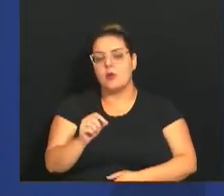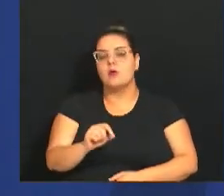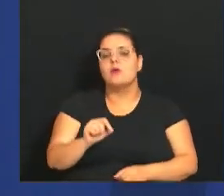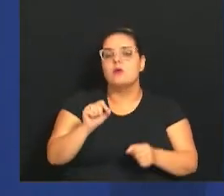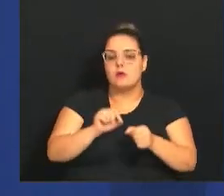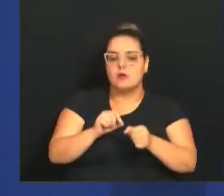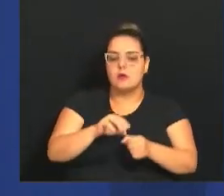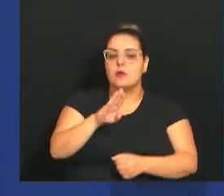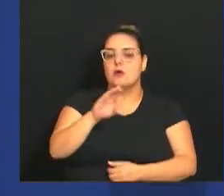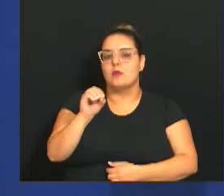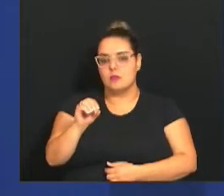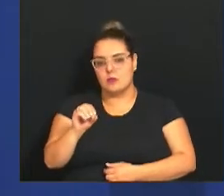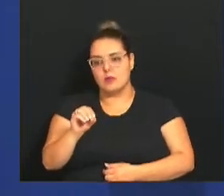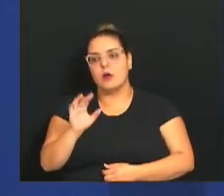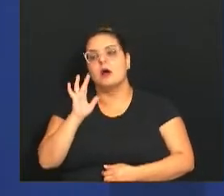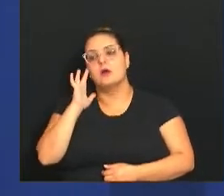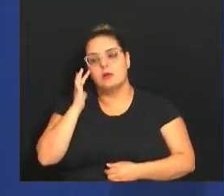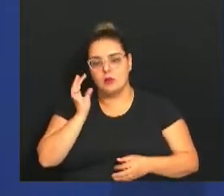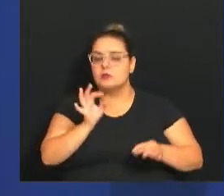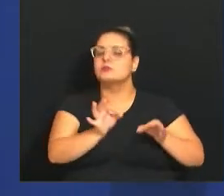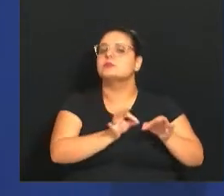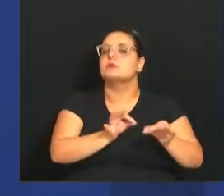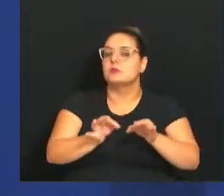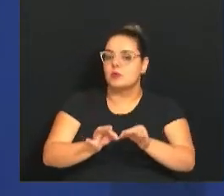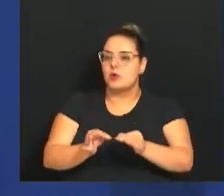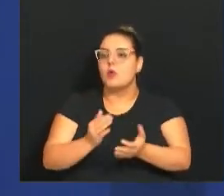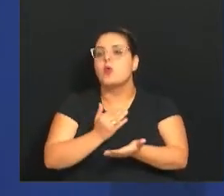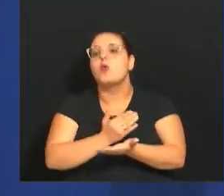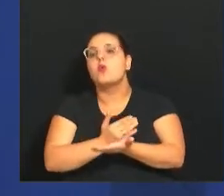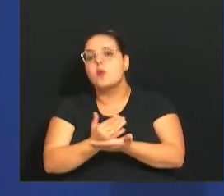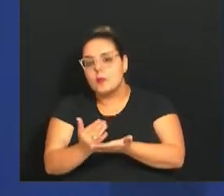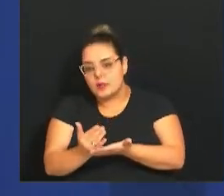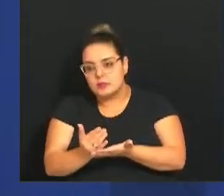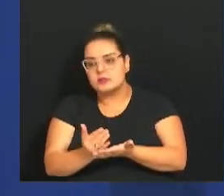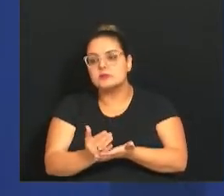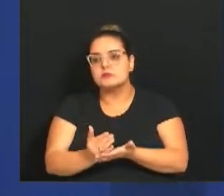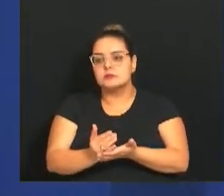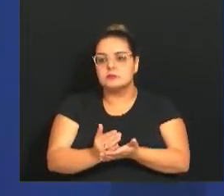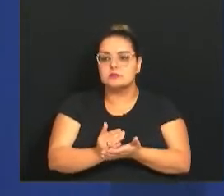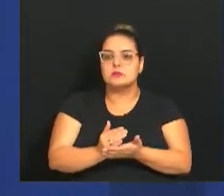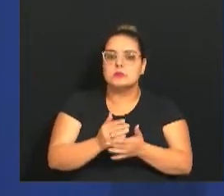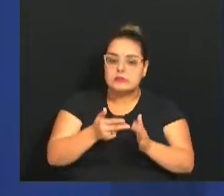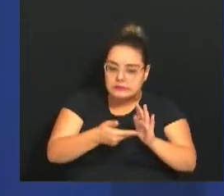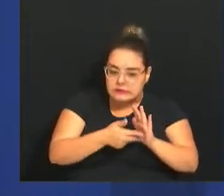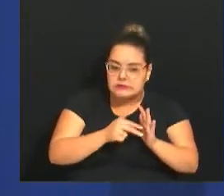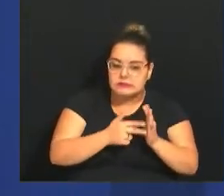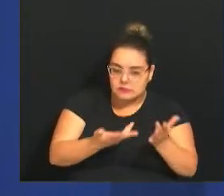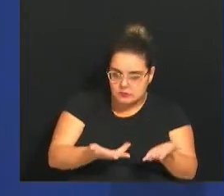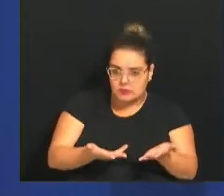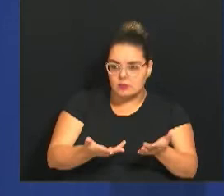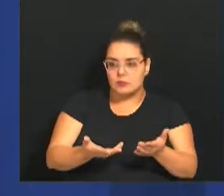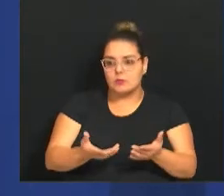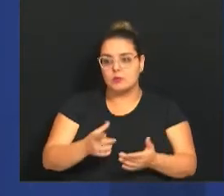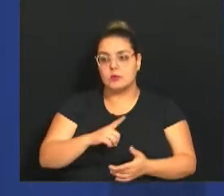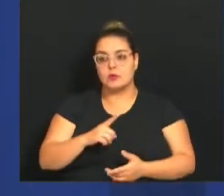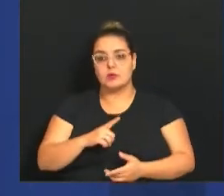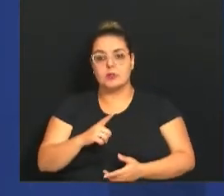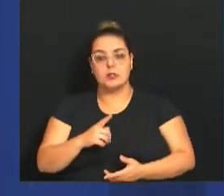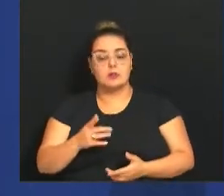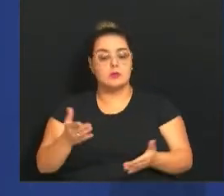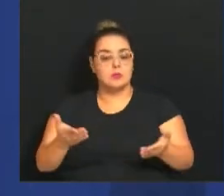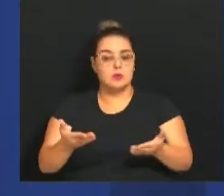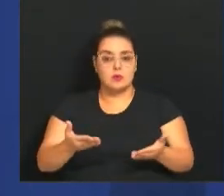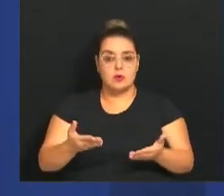acho que esse programa pode começar a fazer um pouco mais de sentido, assim, porque o que a gente tem hoje é a dificuldade das mulheres realizarem